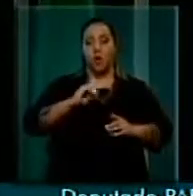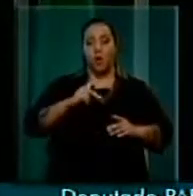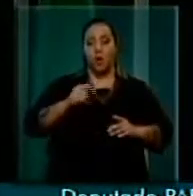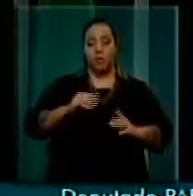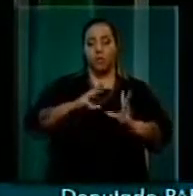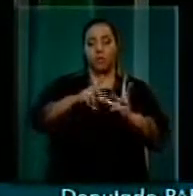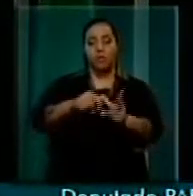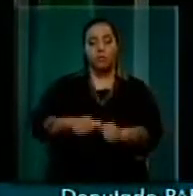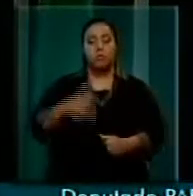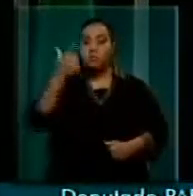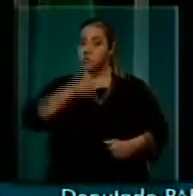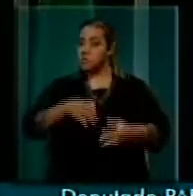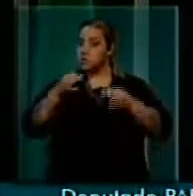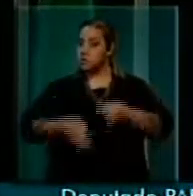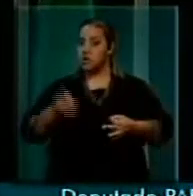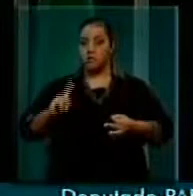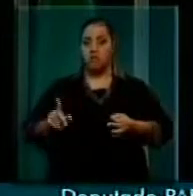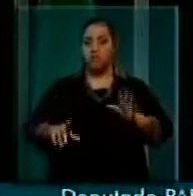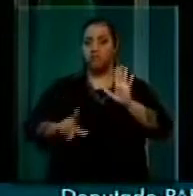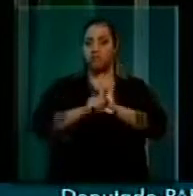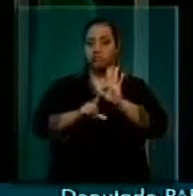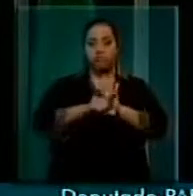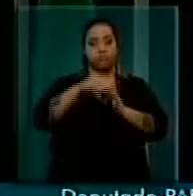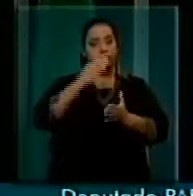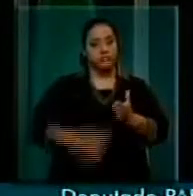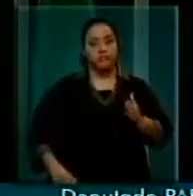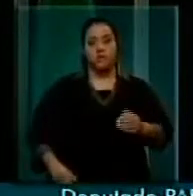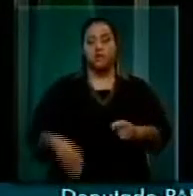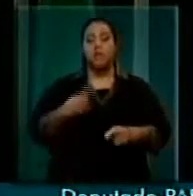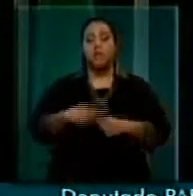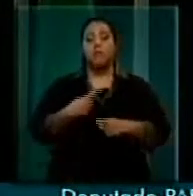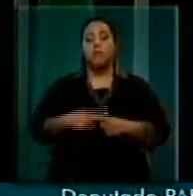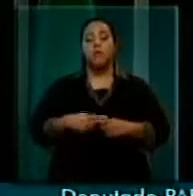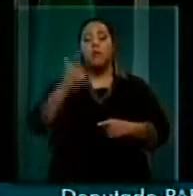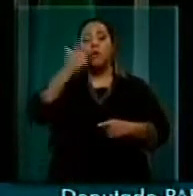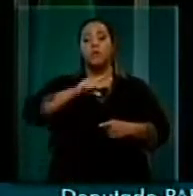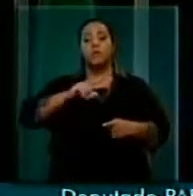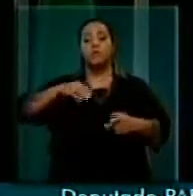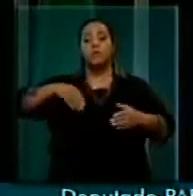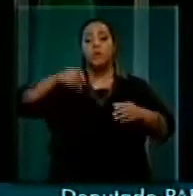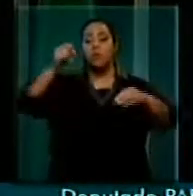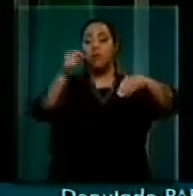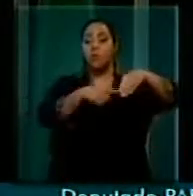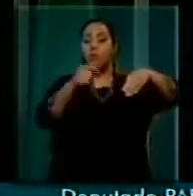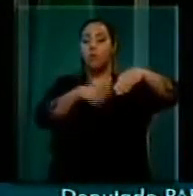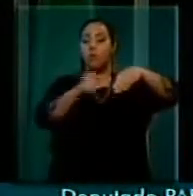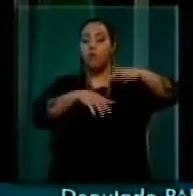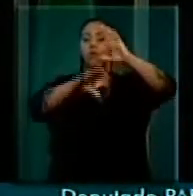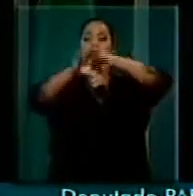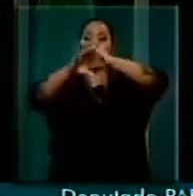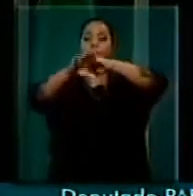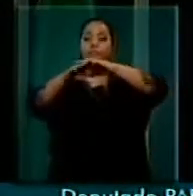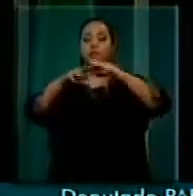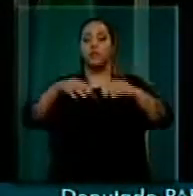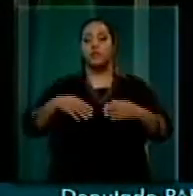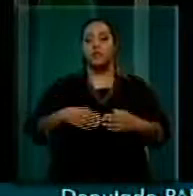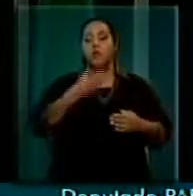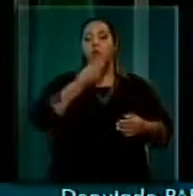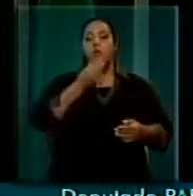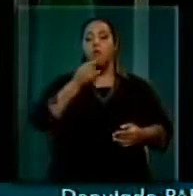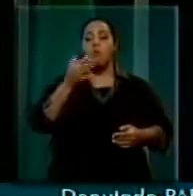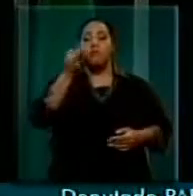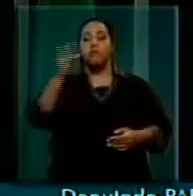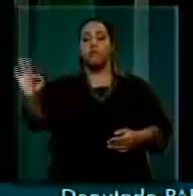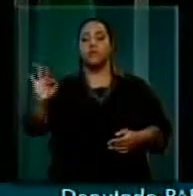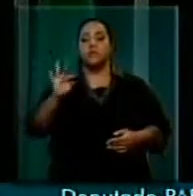modo ilegal, obtida através de um gol de mão feito pelo atacante francês Thierry